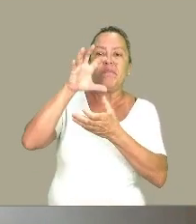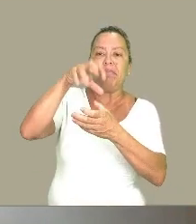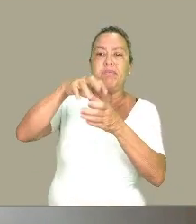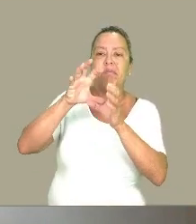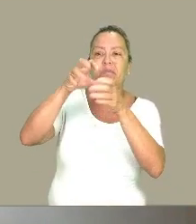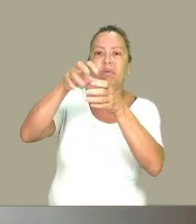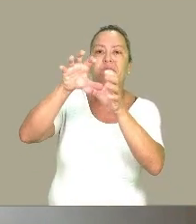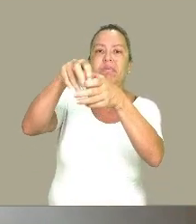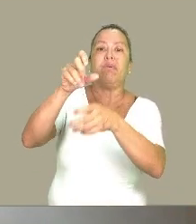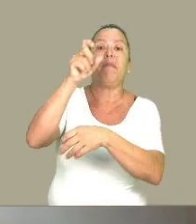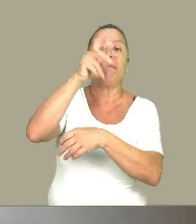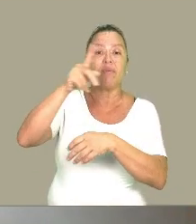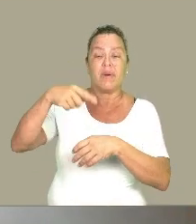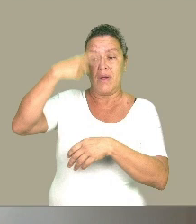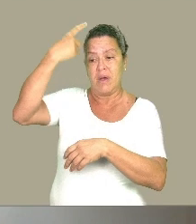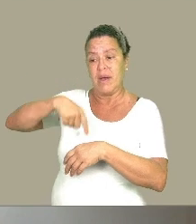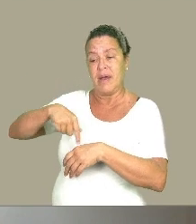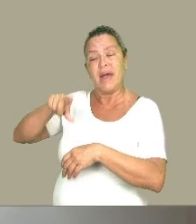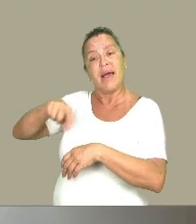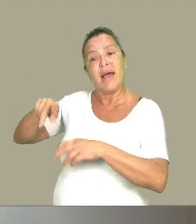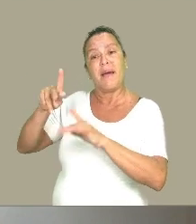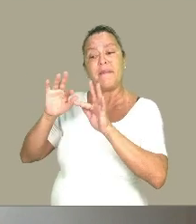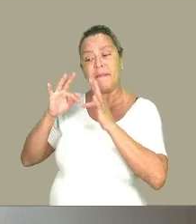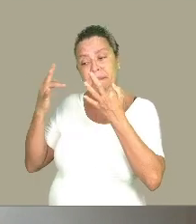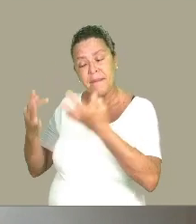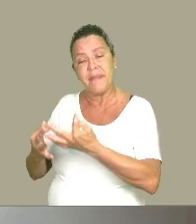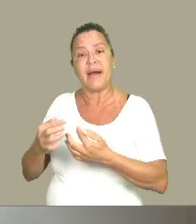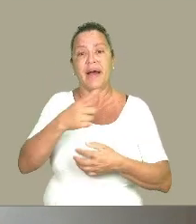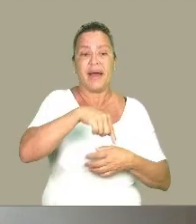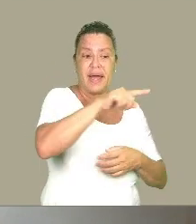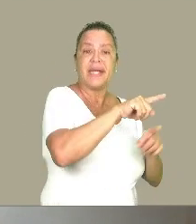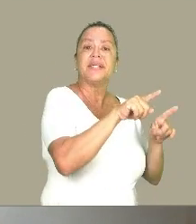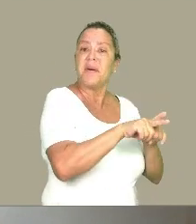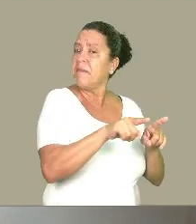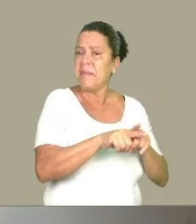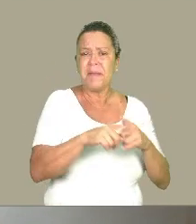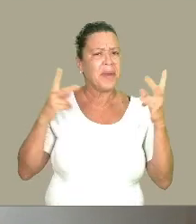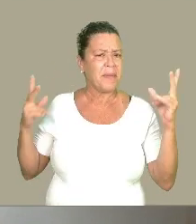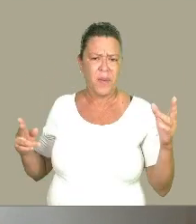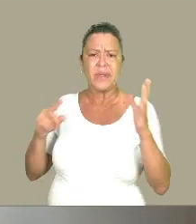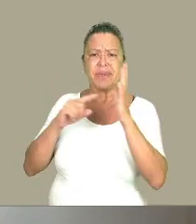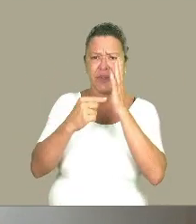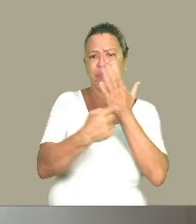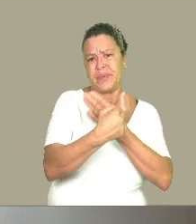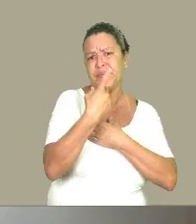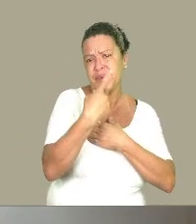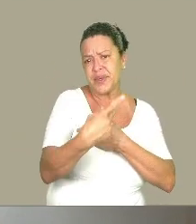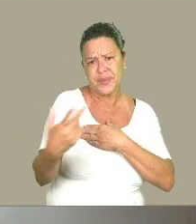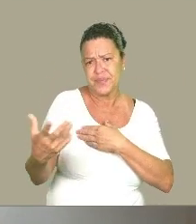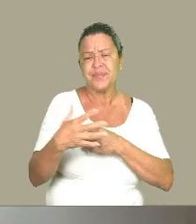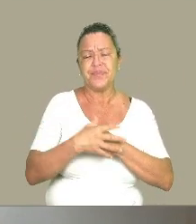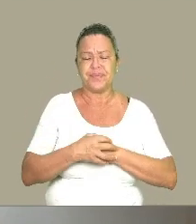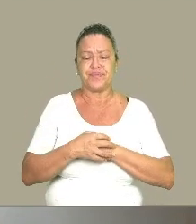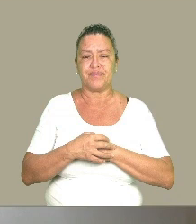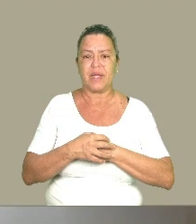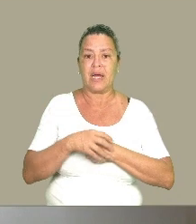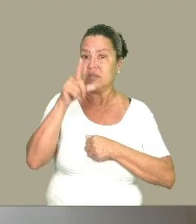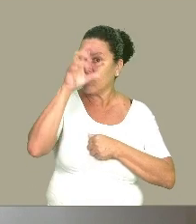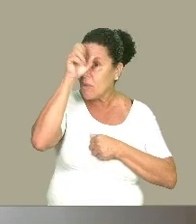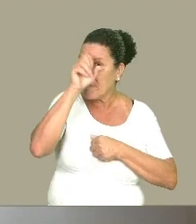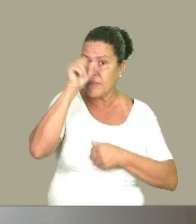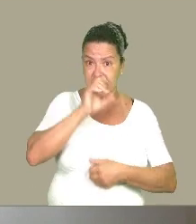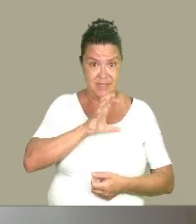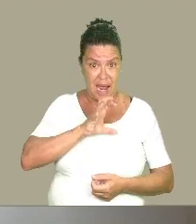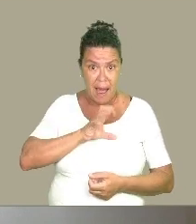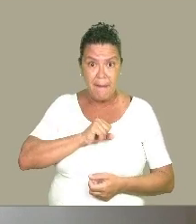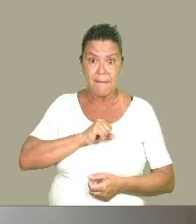os professores são pais, filhos, irmãos e parentes. Quem não aprender a amar os